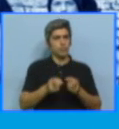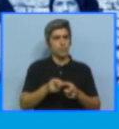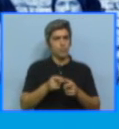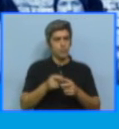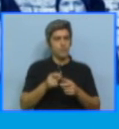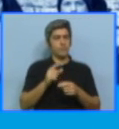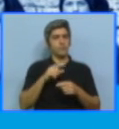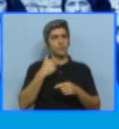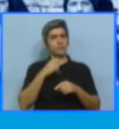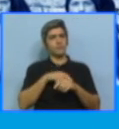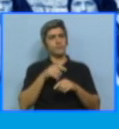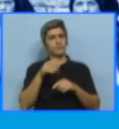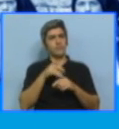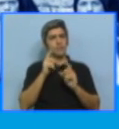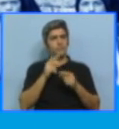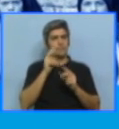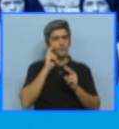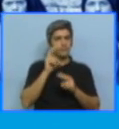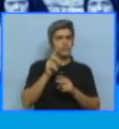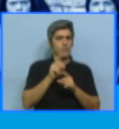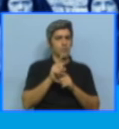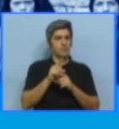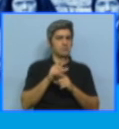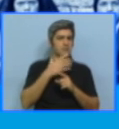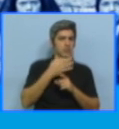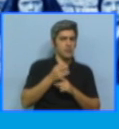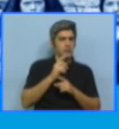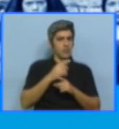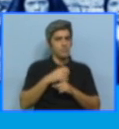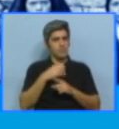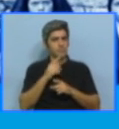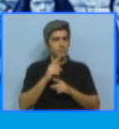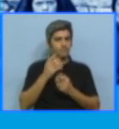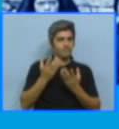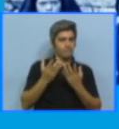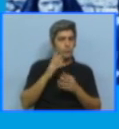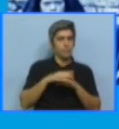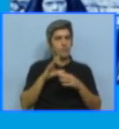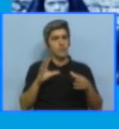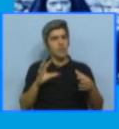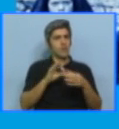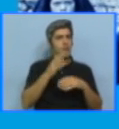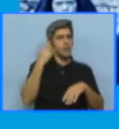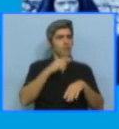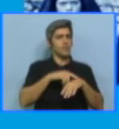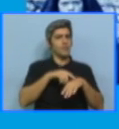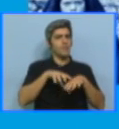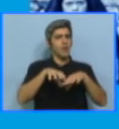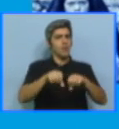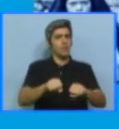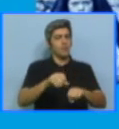relação ao regime, começaram a ser olhados com suspeita, portanto... Pela ligação às colónias?